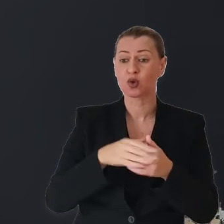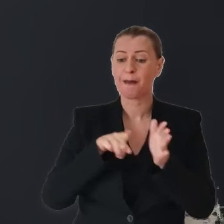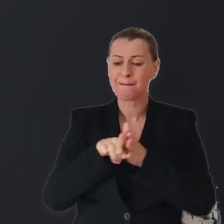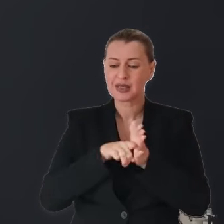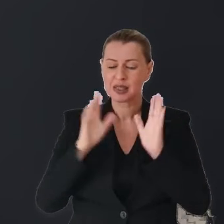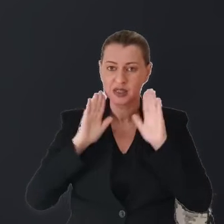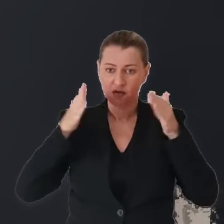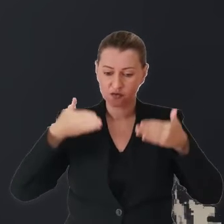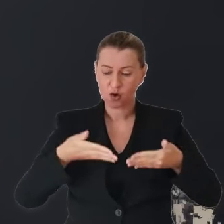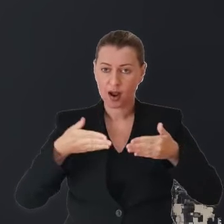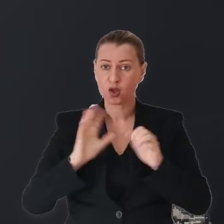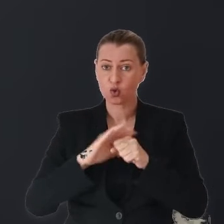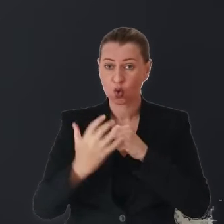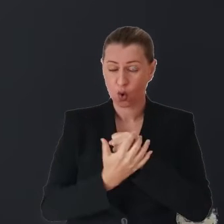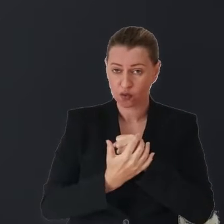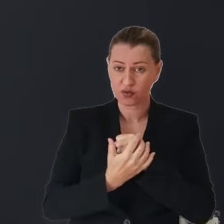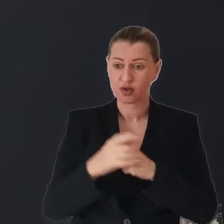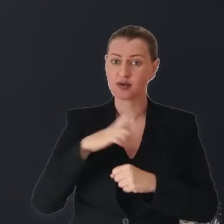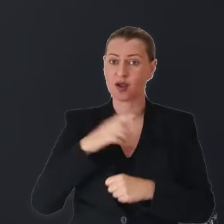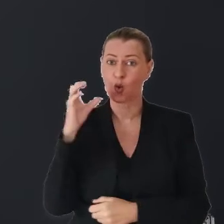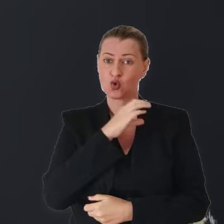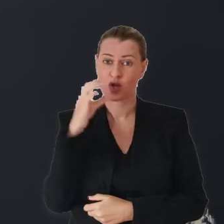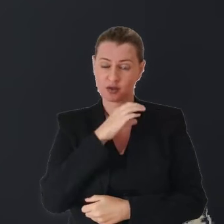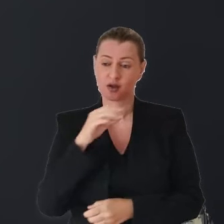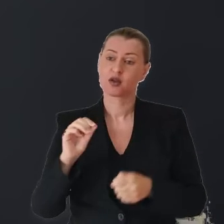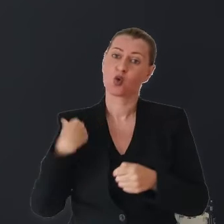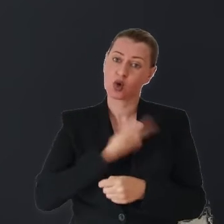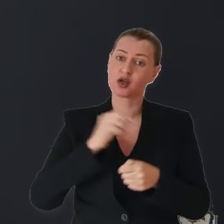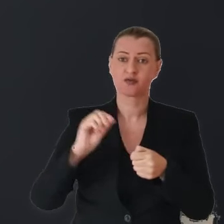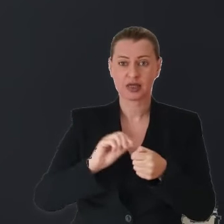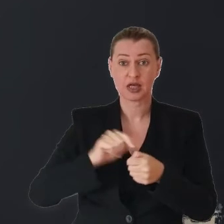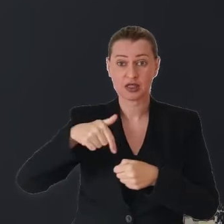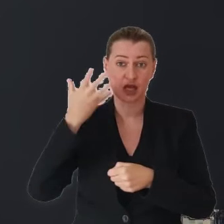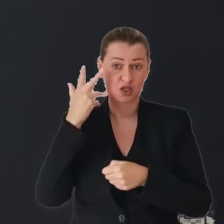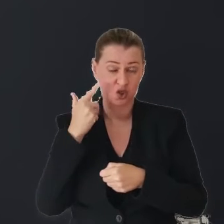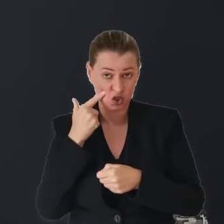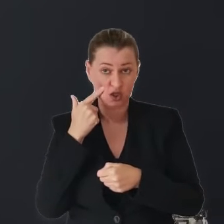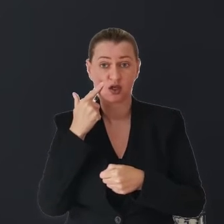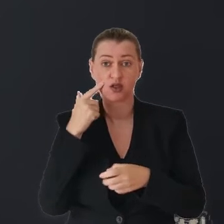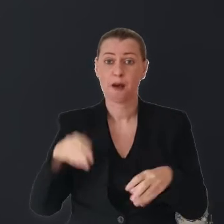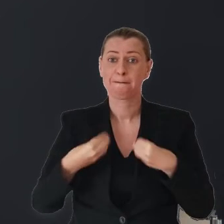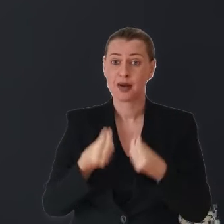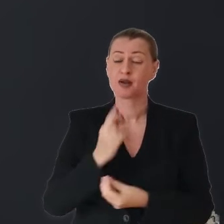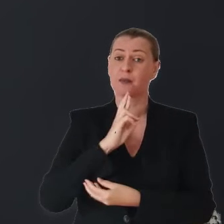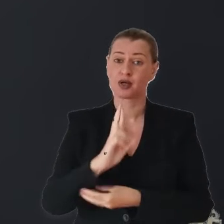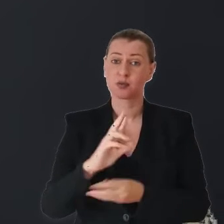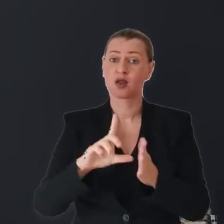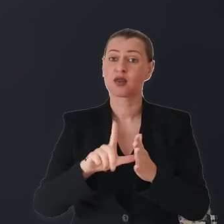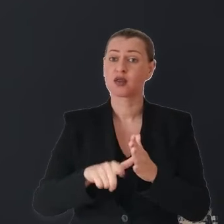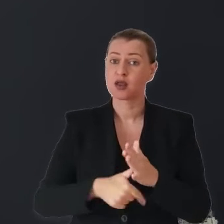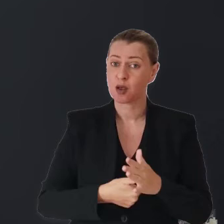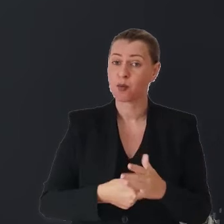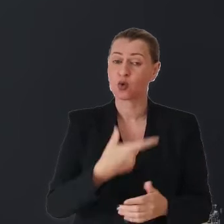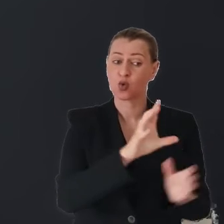ao Covid foram feitas emergencial. Então, a gente tem 7 dias para dar um parecer, e depois a CONEP